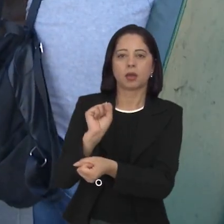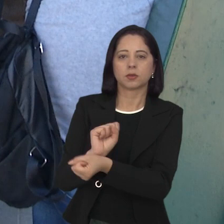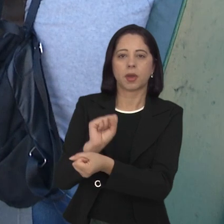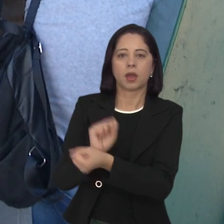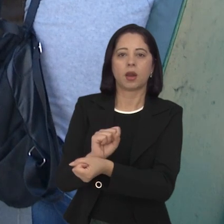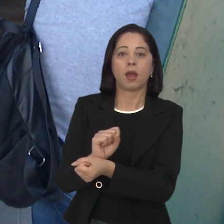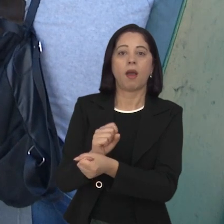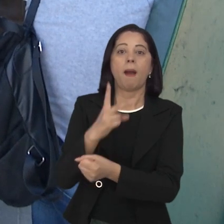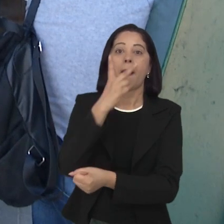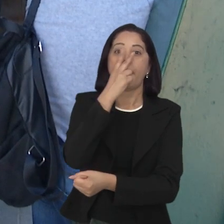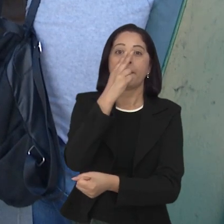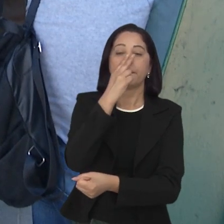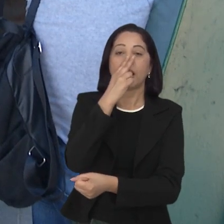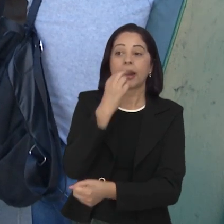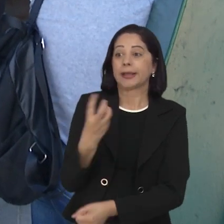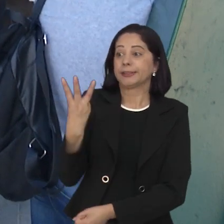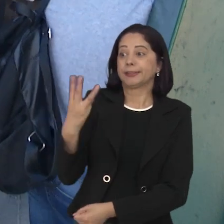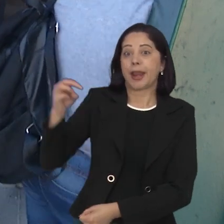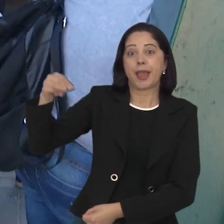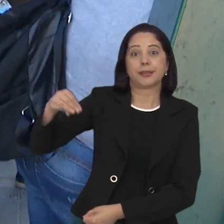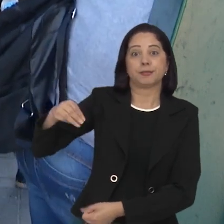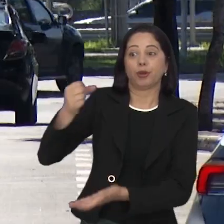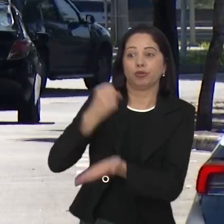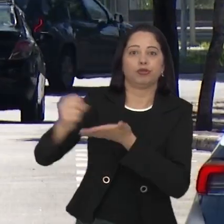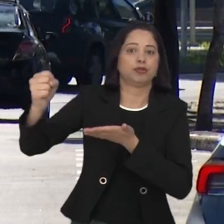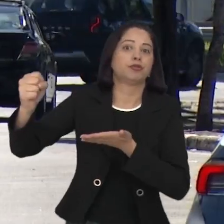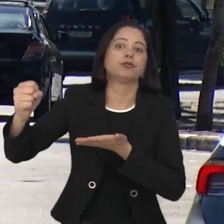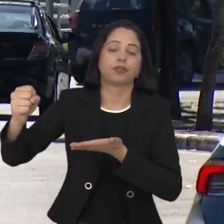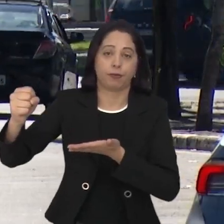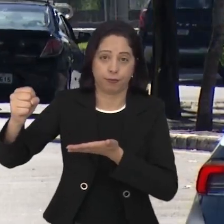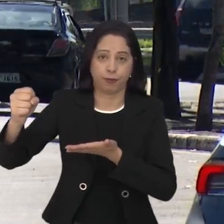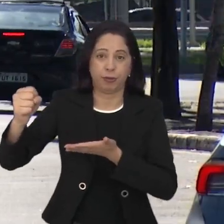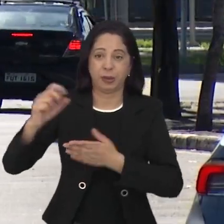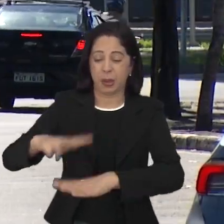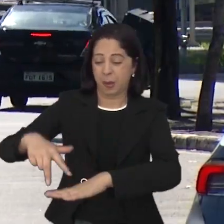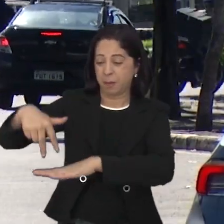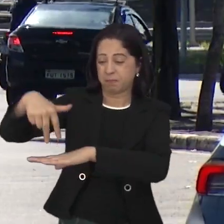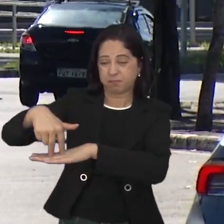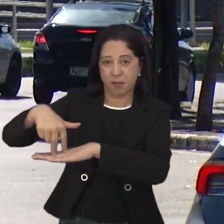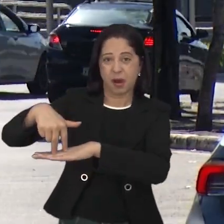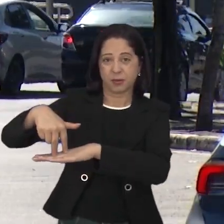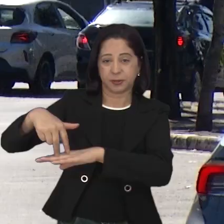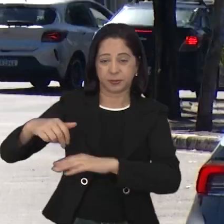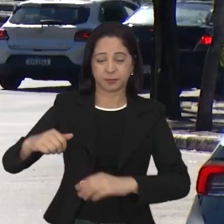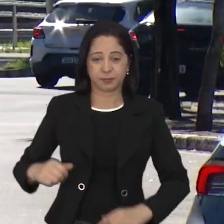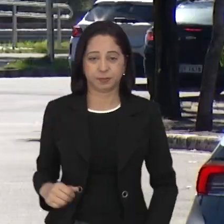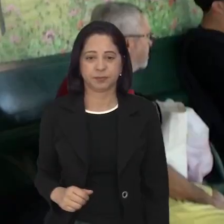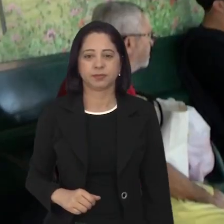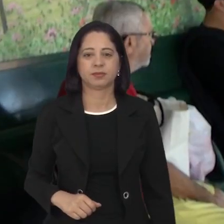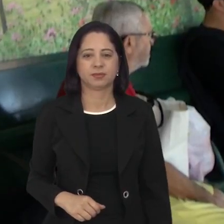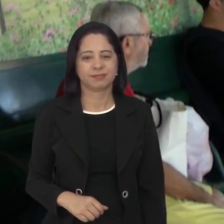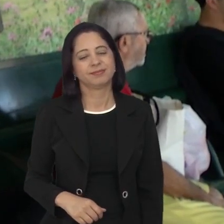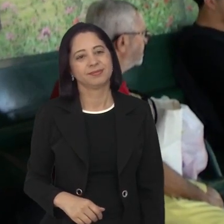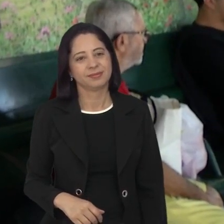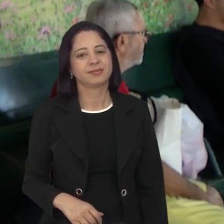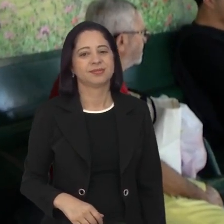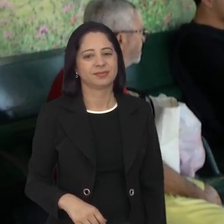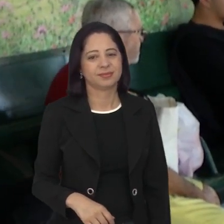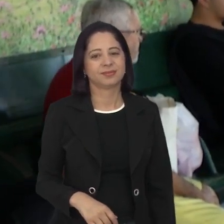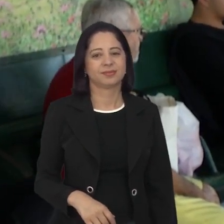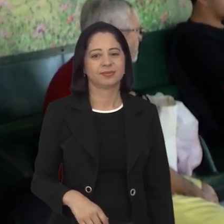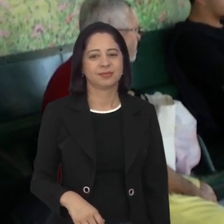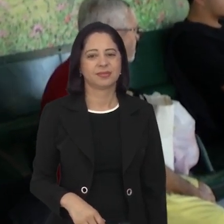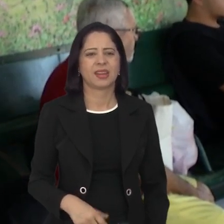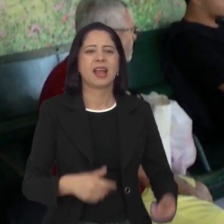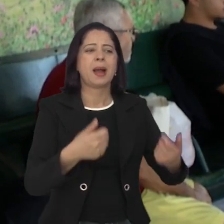sentido como 3 minutos passados para quem está parado em um veículo individual acho que seria bom acabar